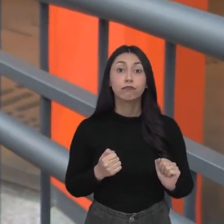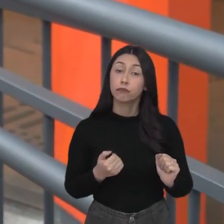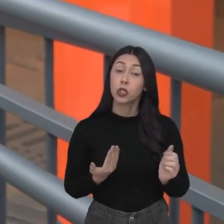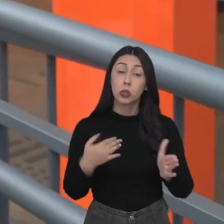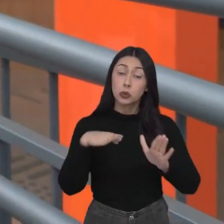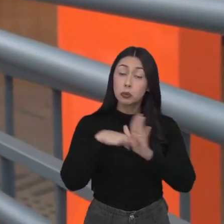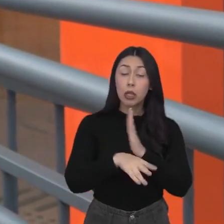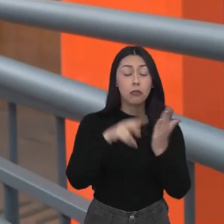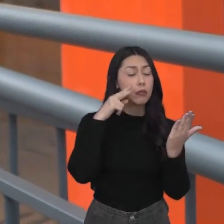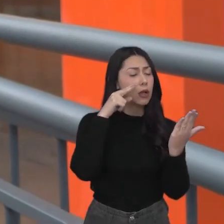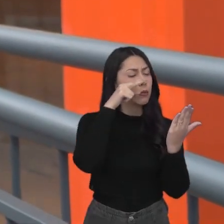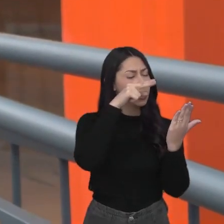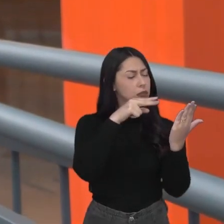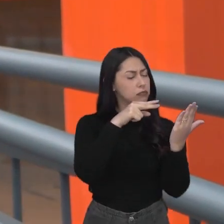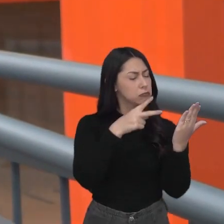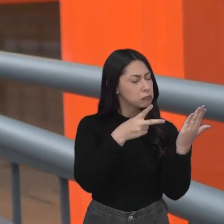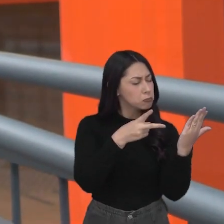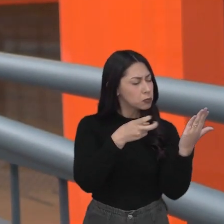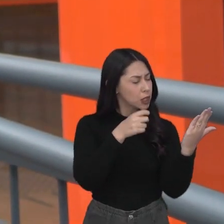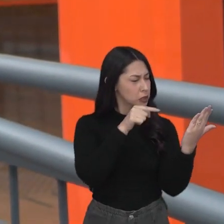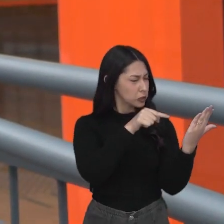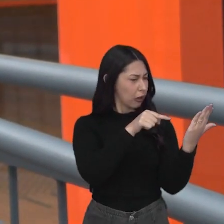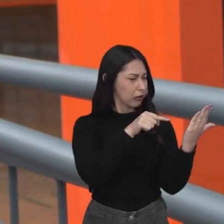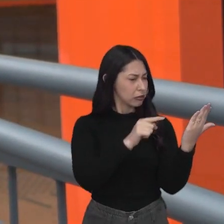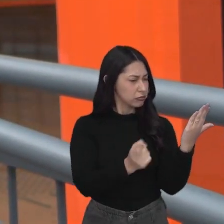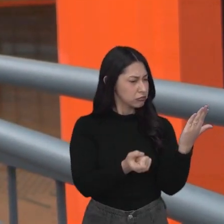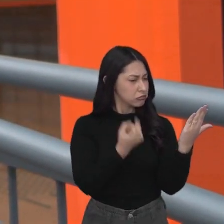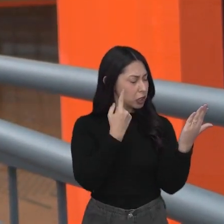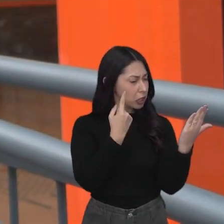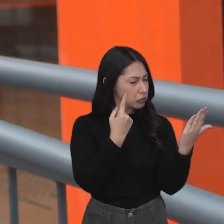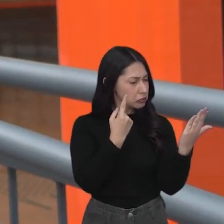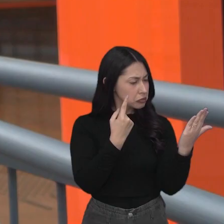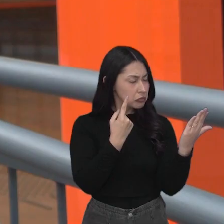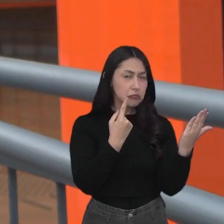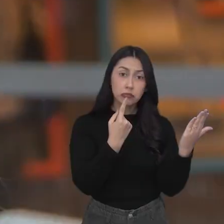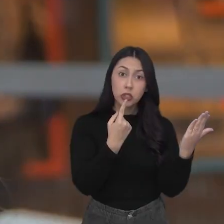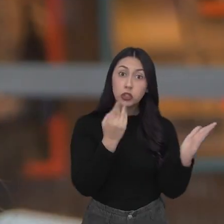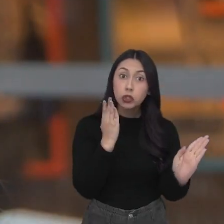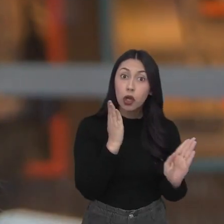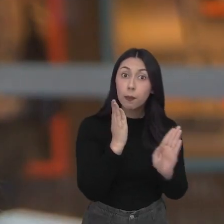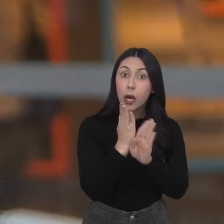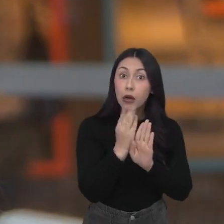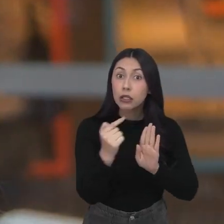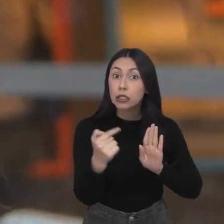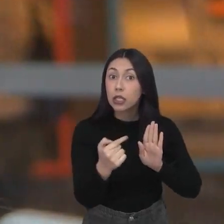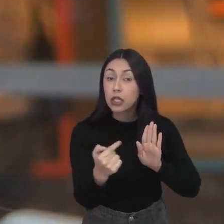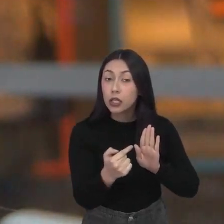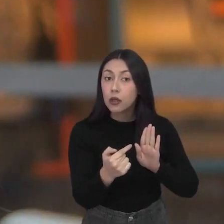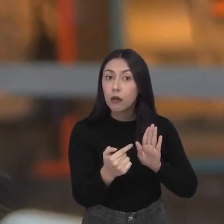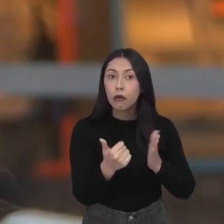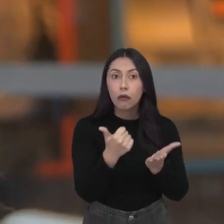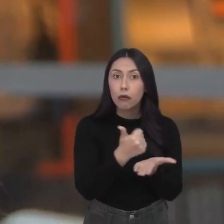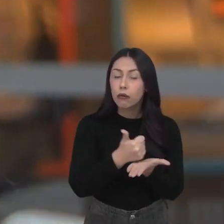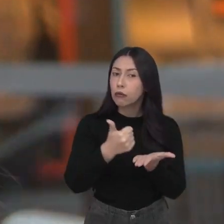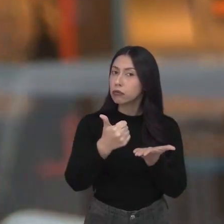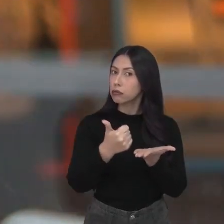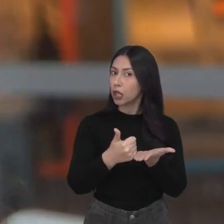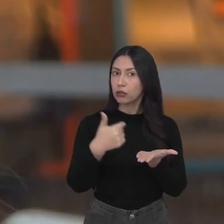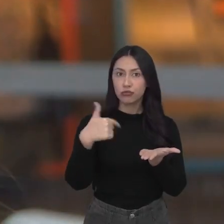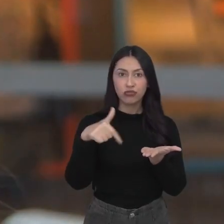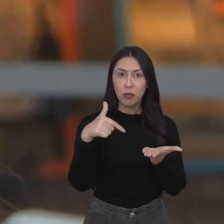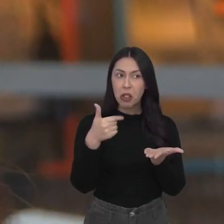checagem rotineira, Ana Júlia percebeu uma cobrança diferente na conta corrente e descobriu que se tratava de um pacote